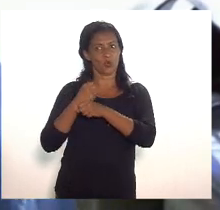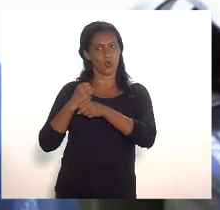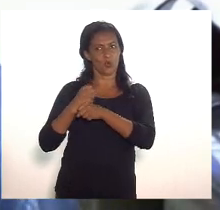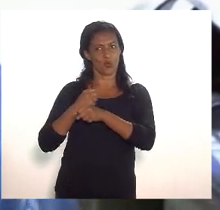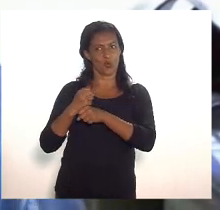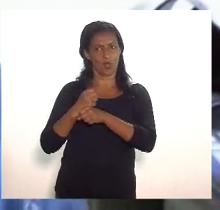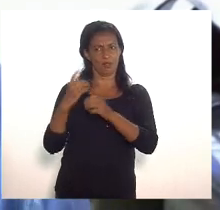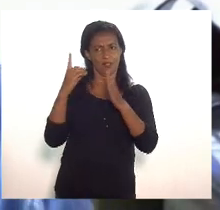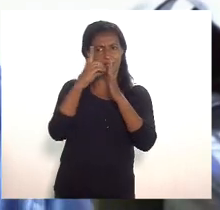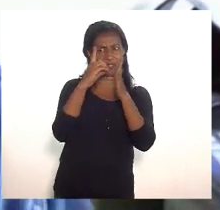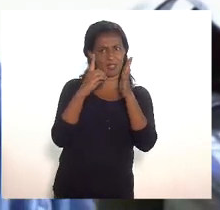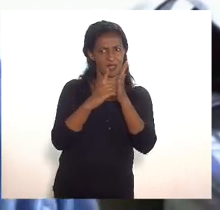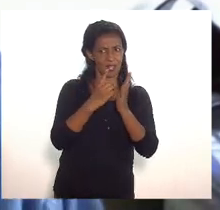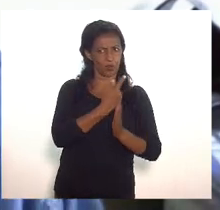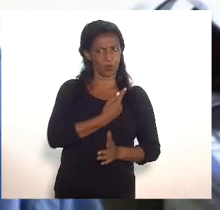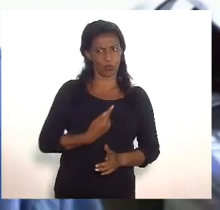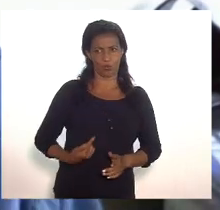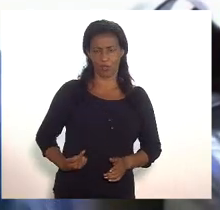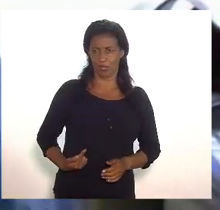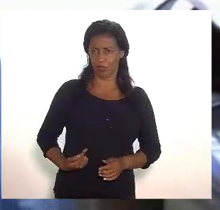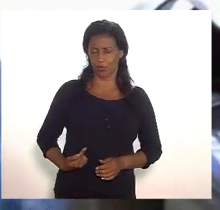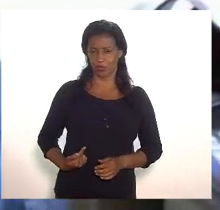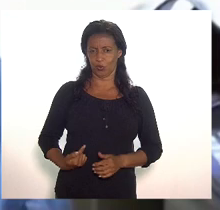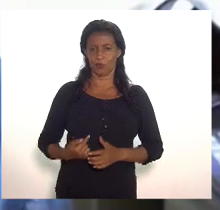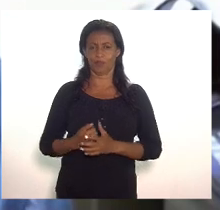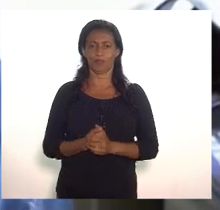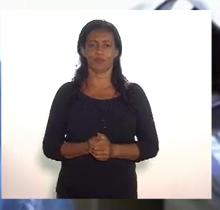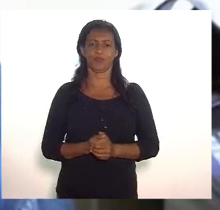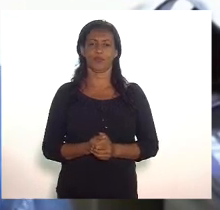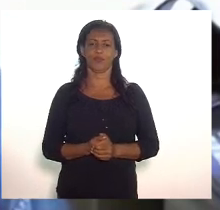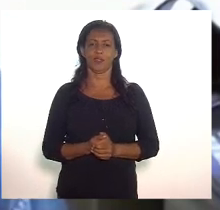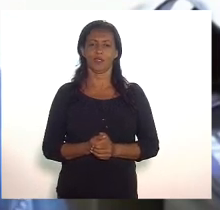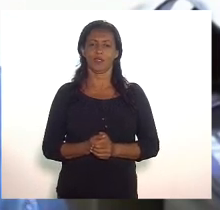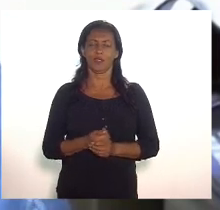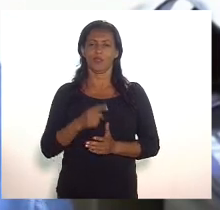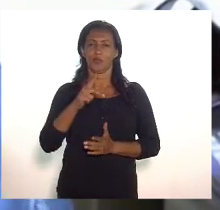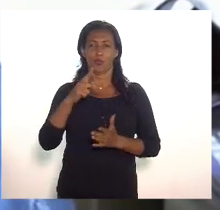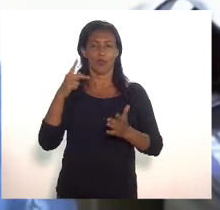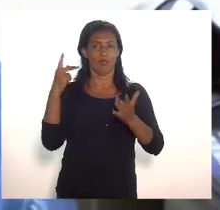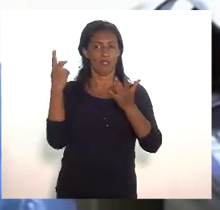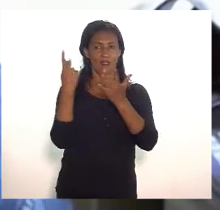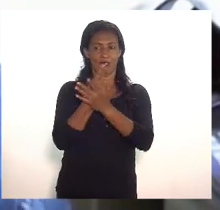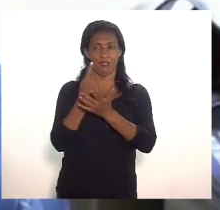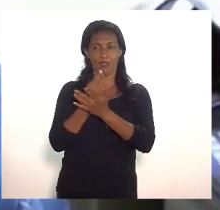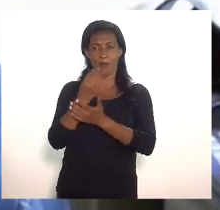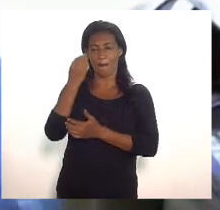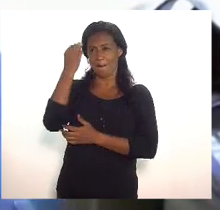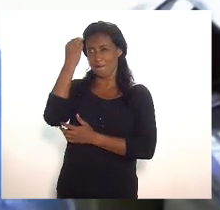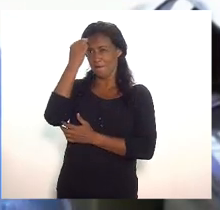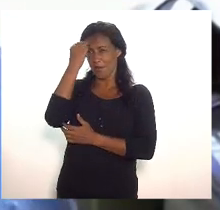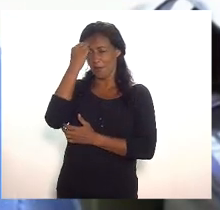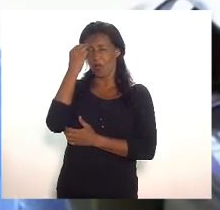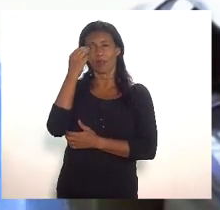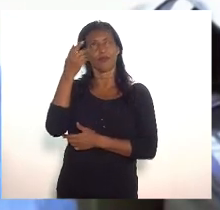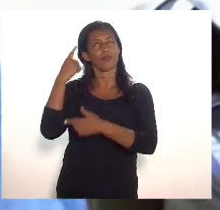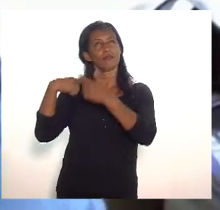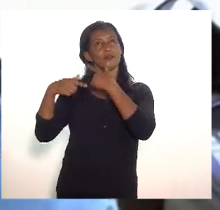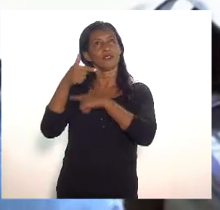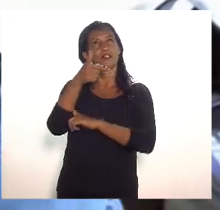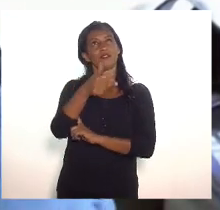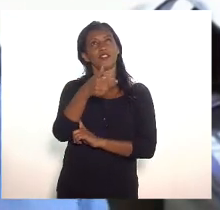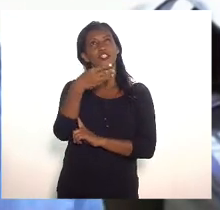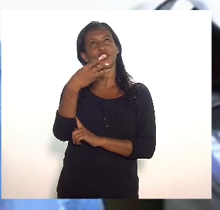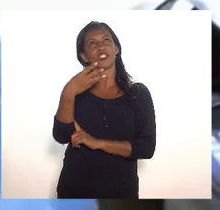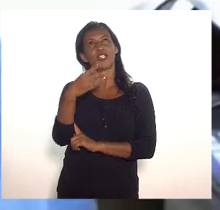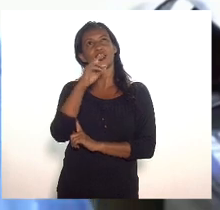Esse decreto do governador foi, salvo erro de memória, 23 de